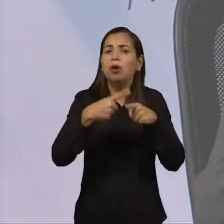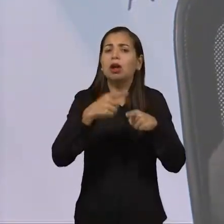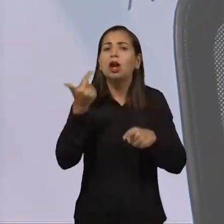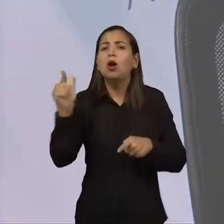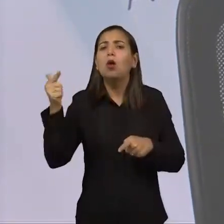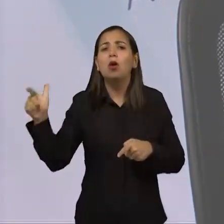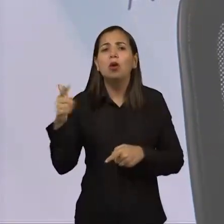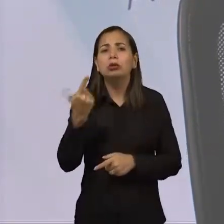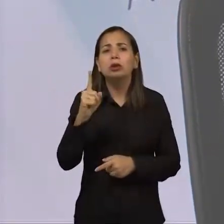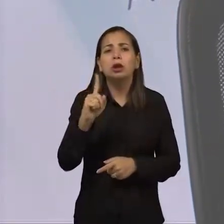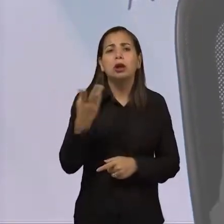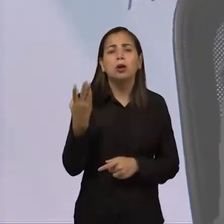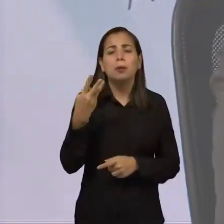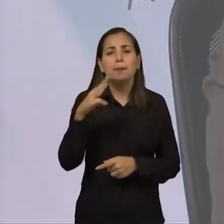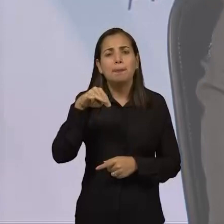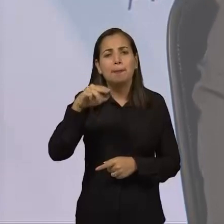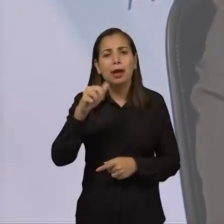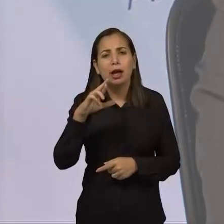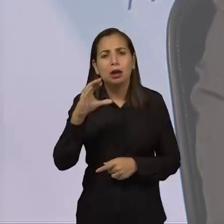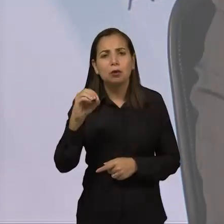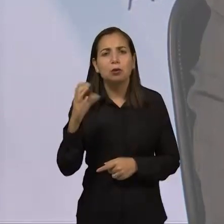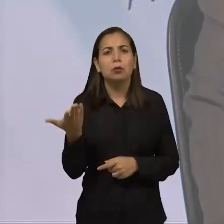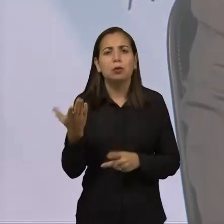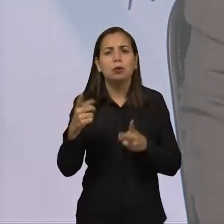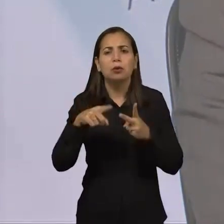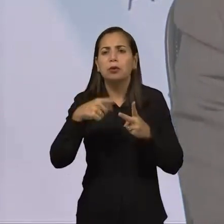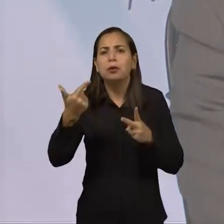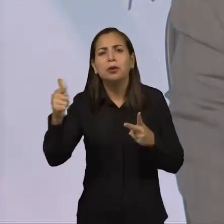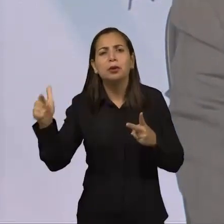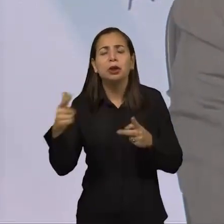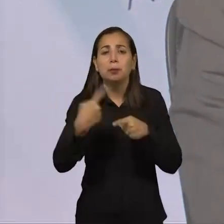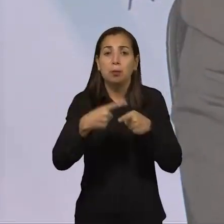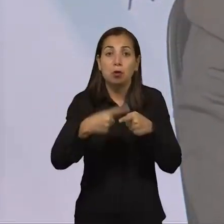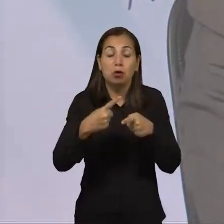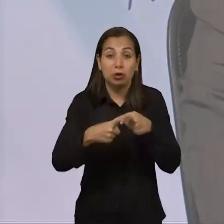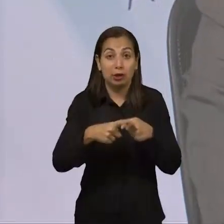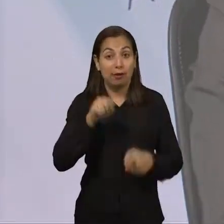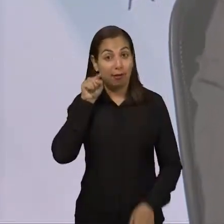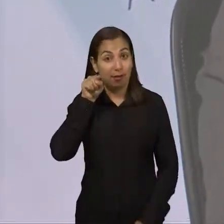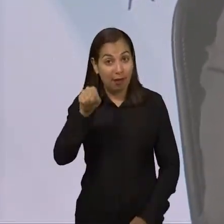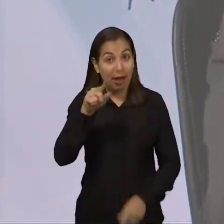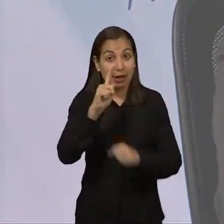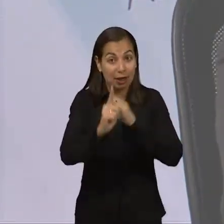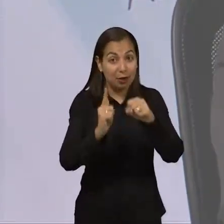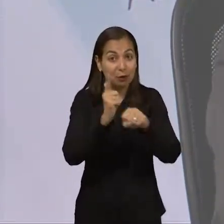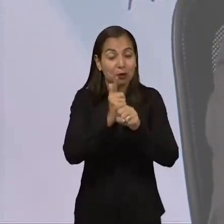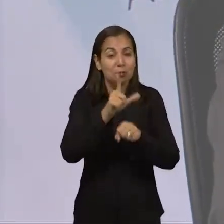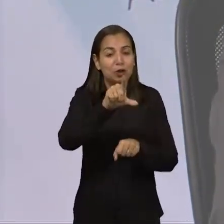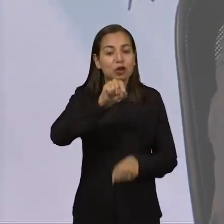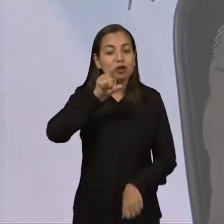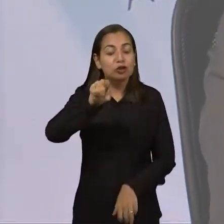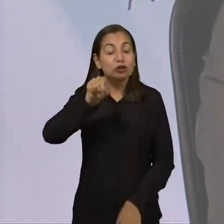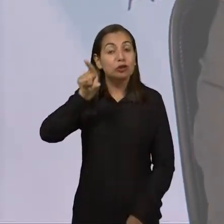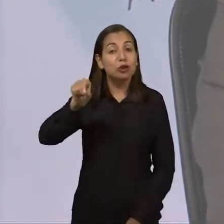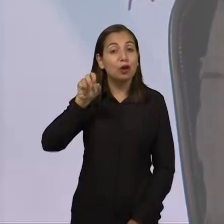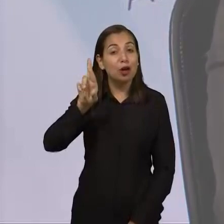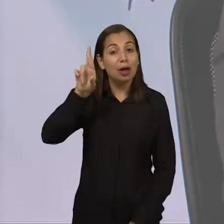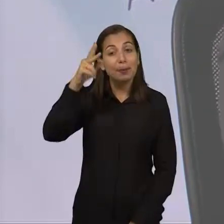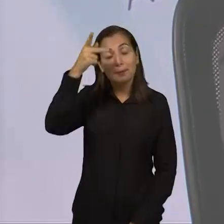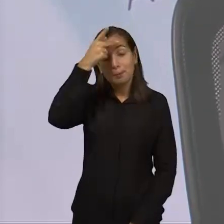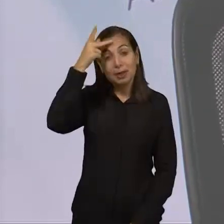Aurélio? Por que não vai o demais ministro? Porque a mídia escolhe aqueles que estão pensando,